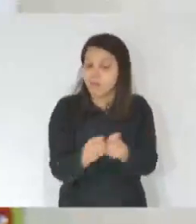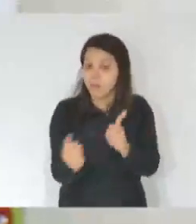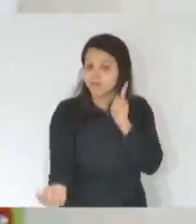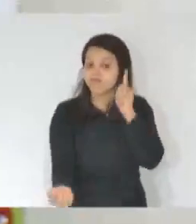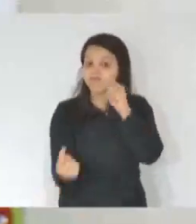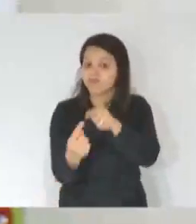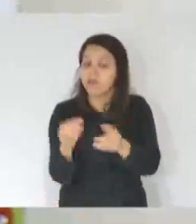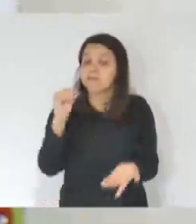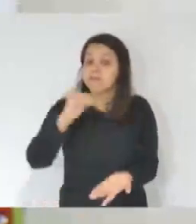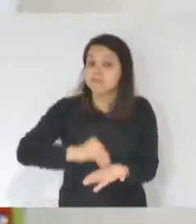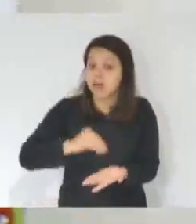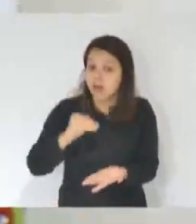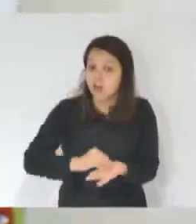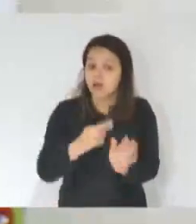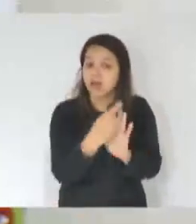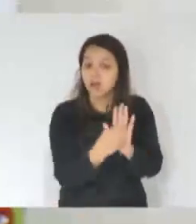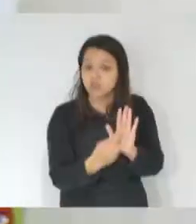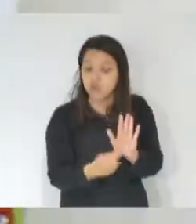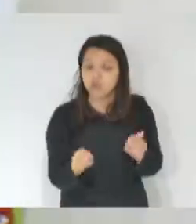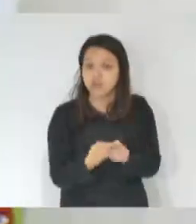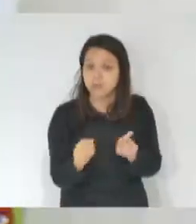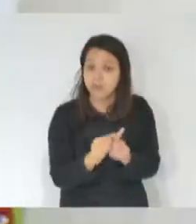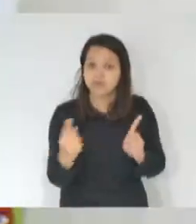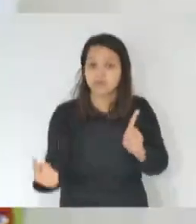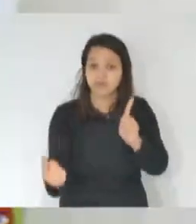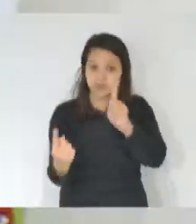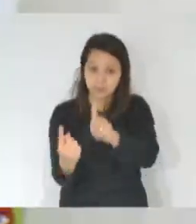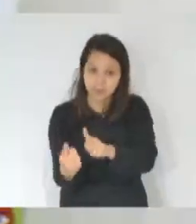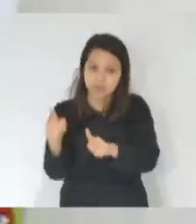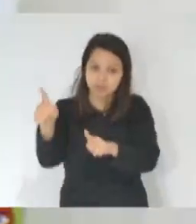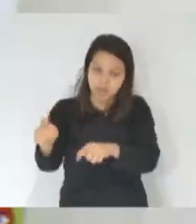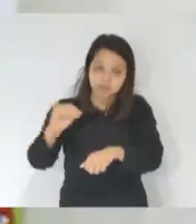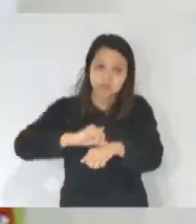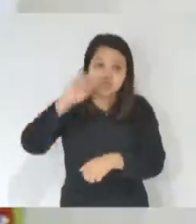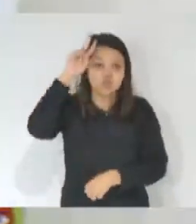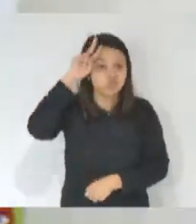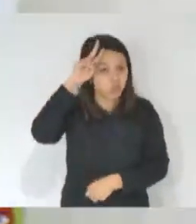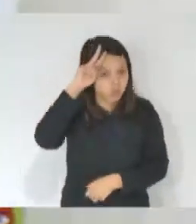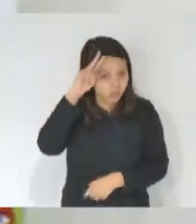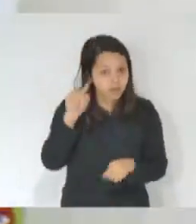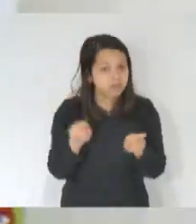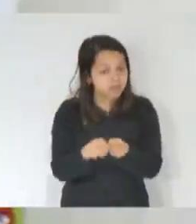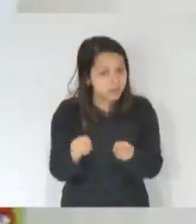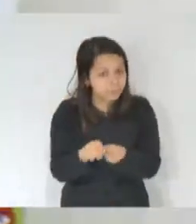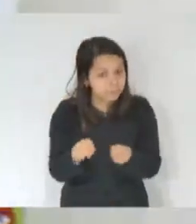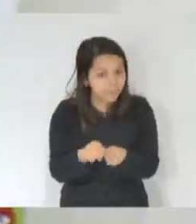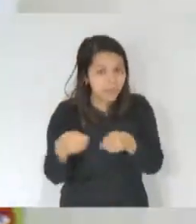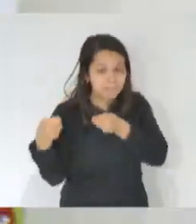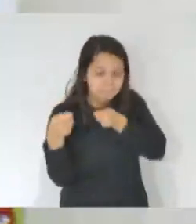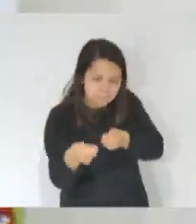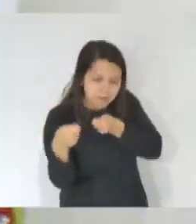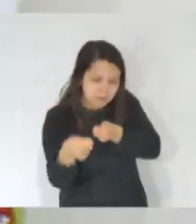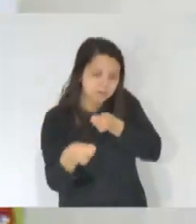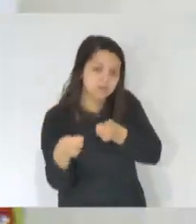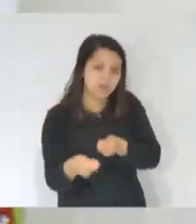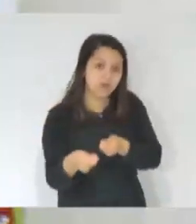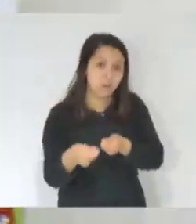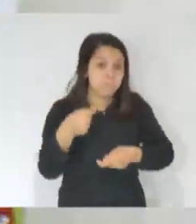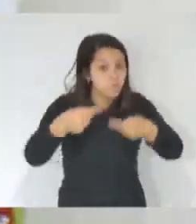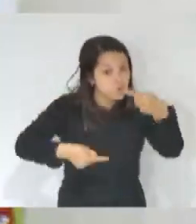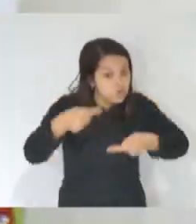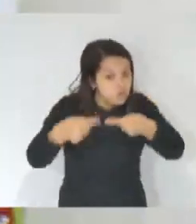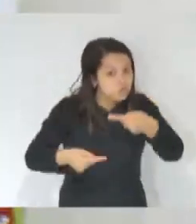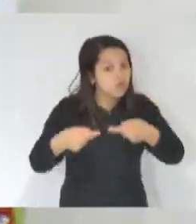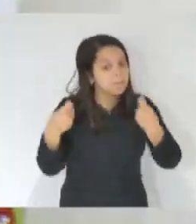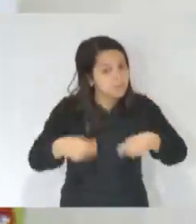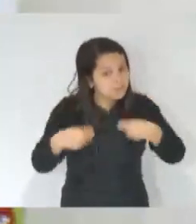relatório ou de atendimento da série histórica e também com a pressão política que nós temos que fazer